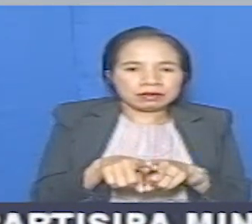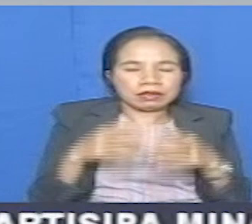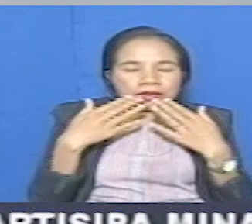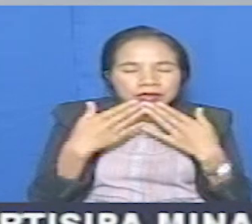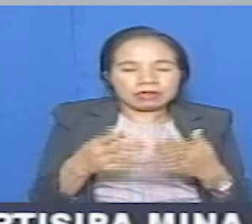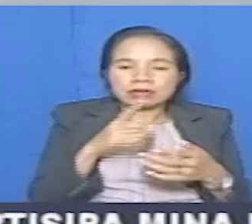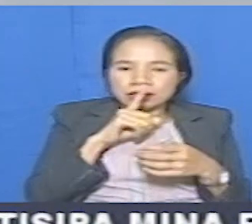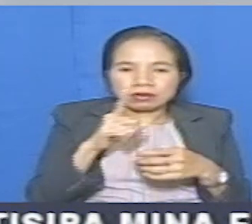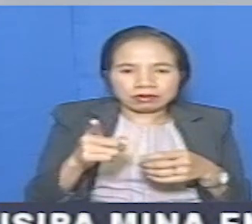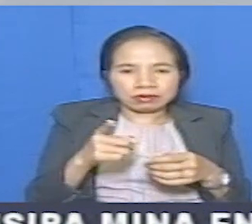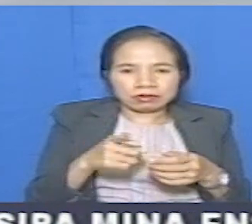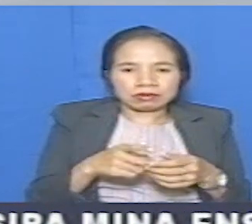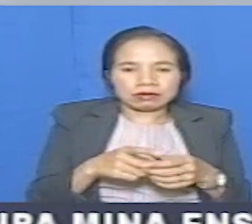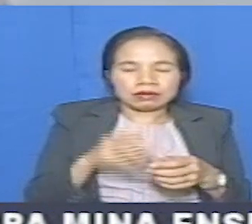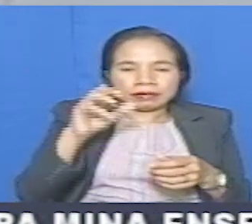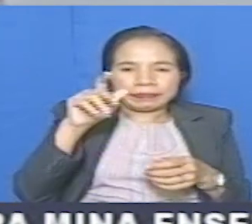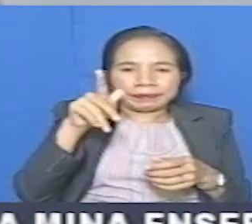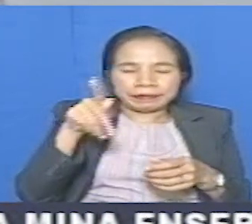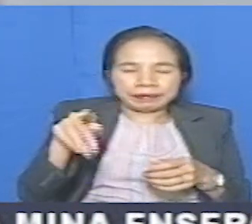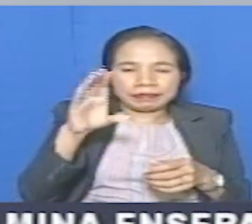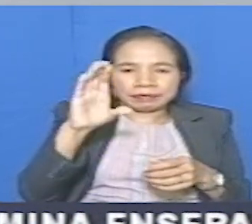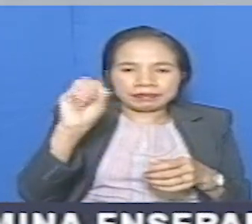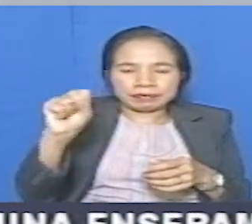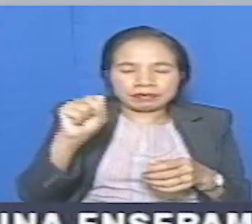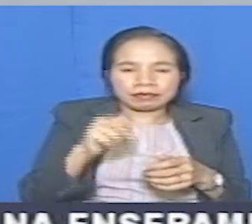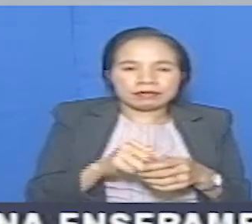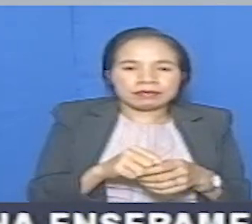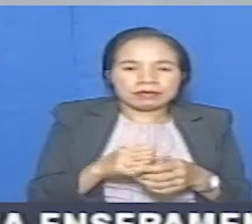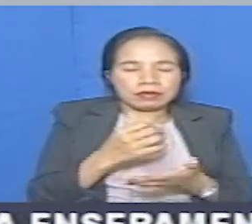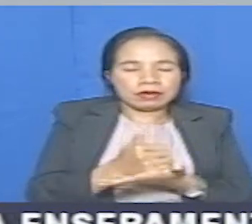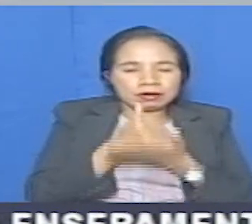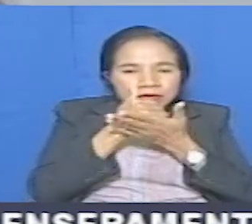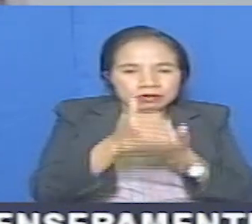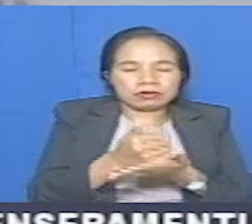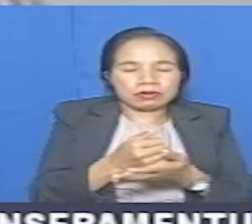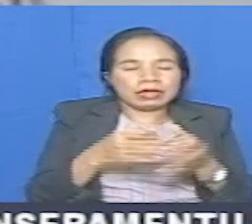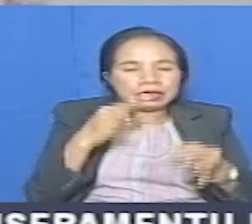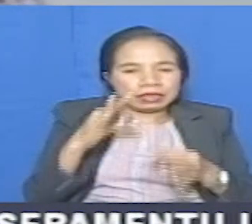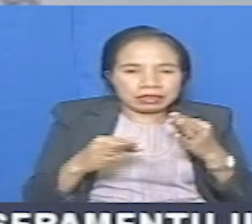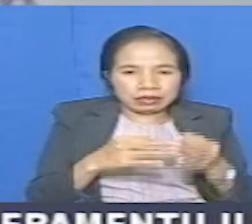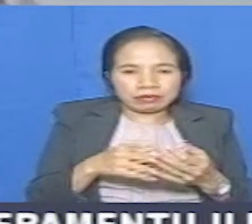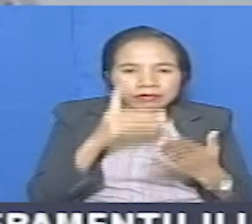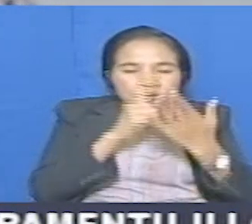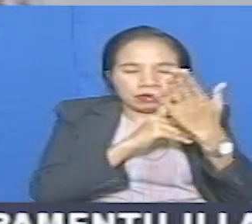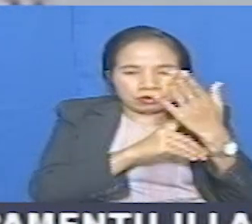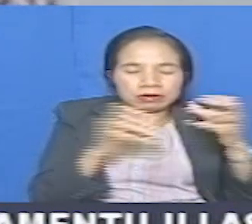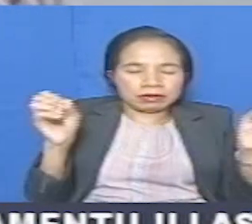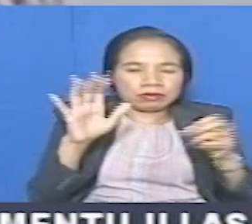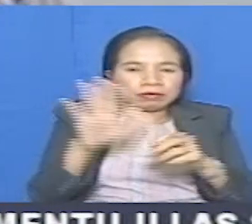agradece tipe sebaya proteção civil para ia sebaya esforço mesmo dados nela